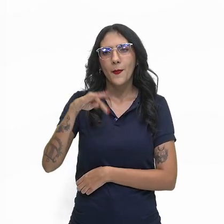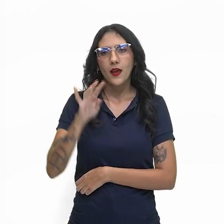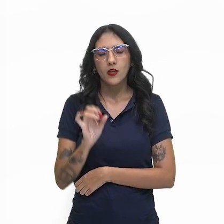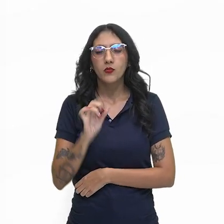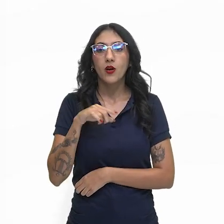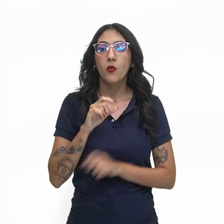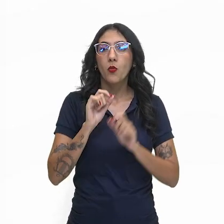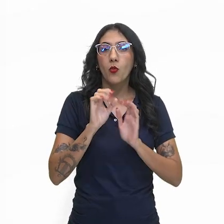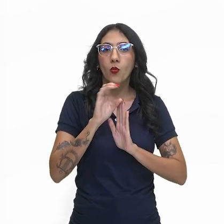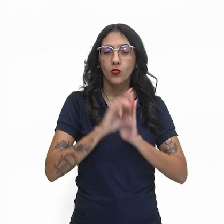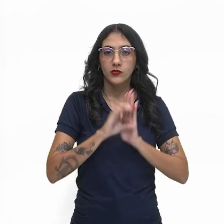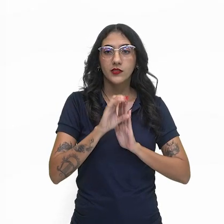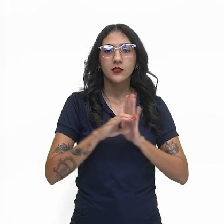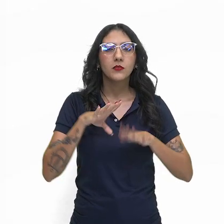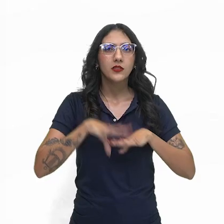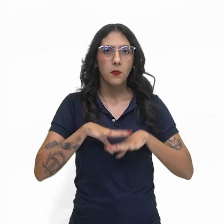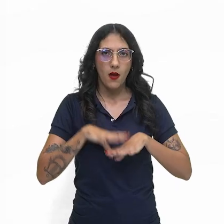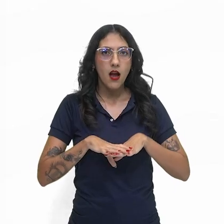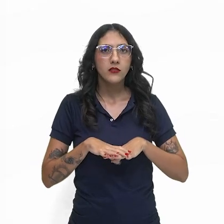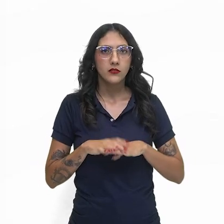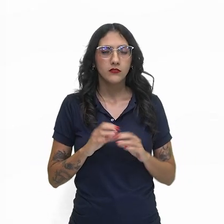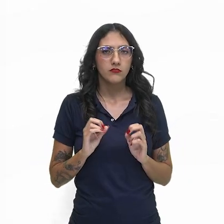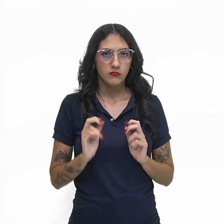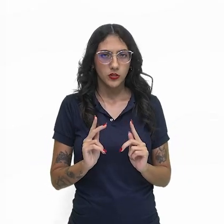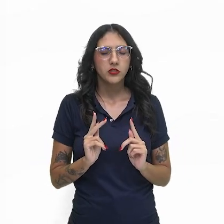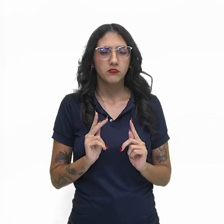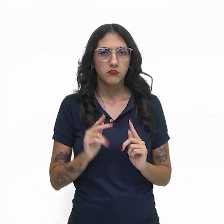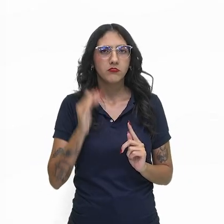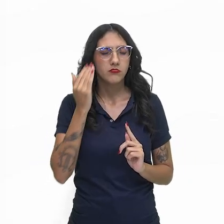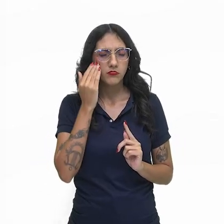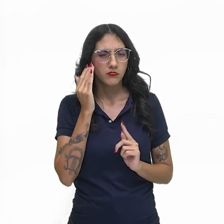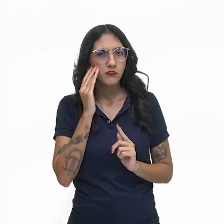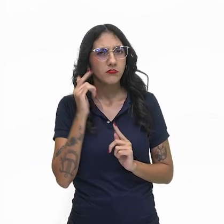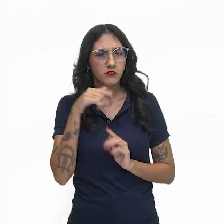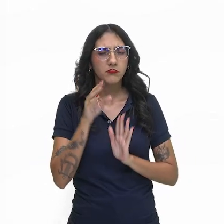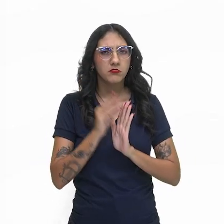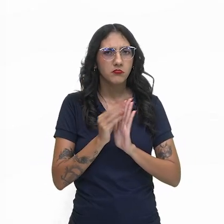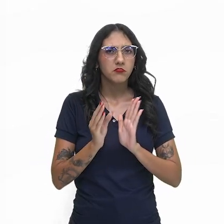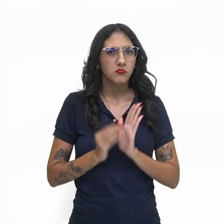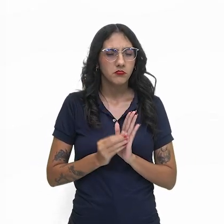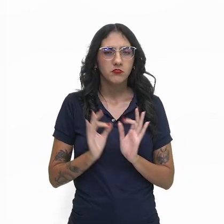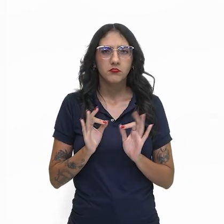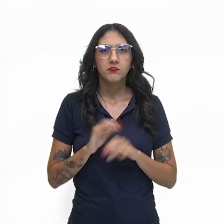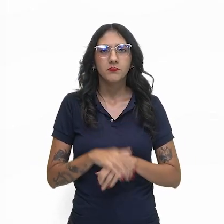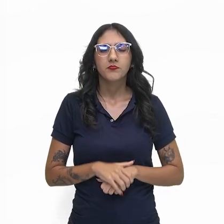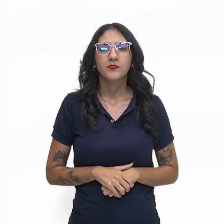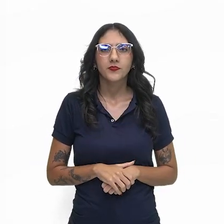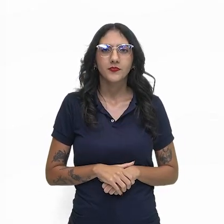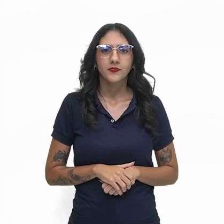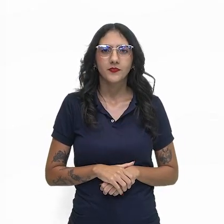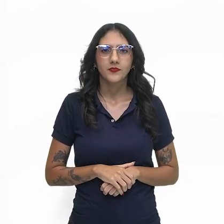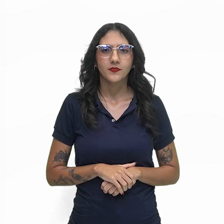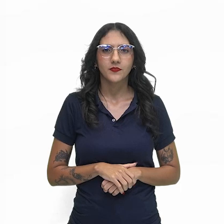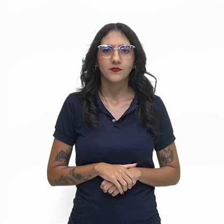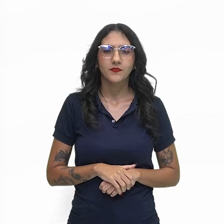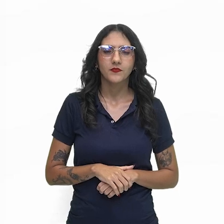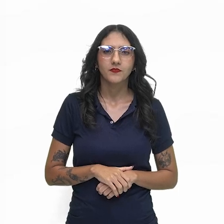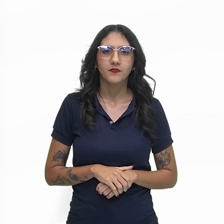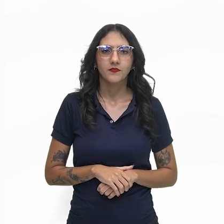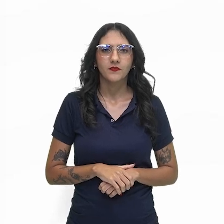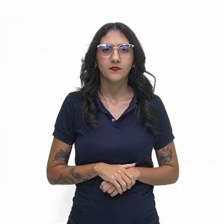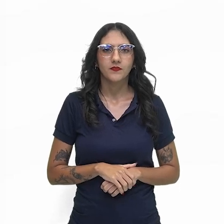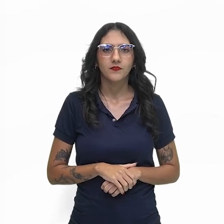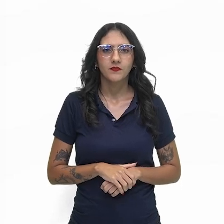conceito matemático amplamente utilizado em diversas áreas do conhecimento. Quando você trabalha